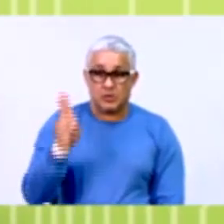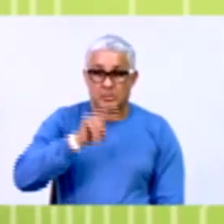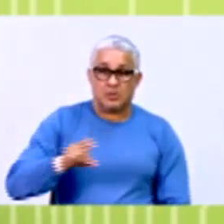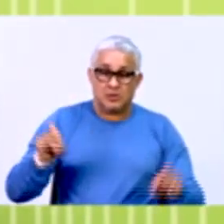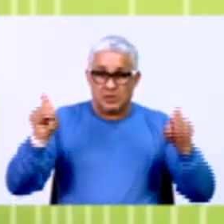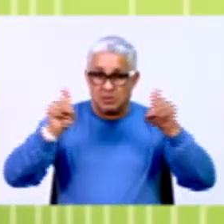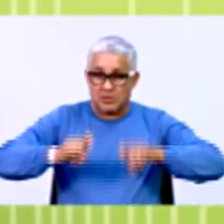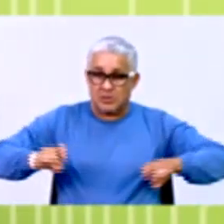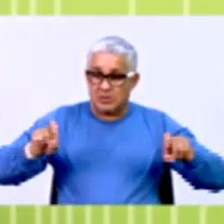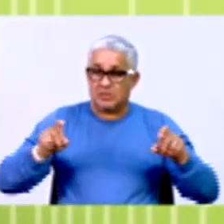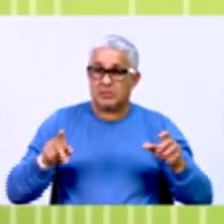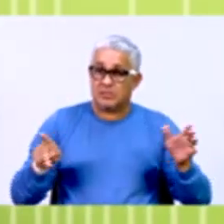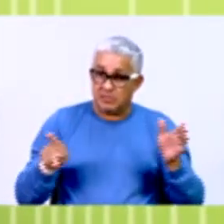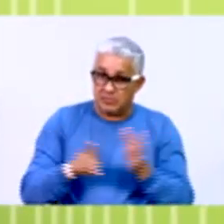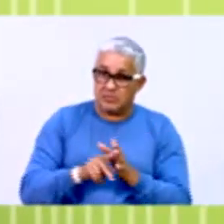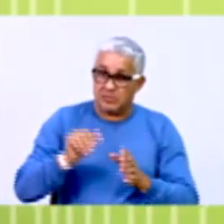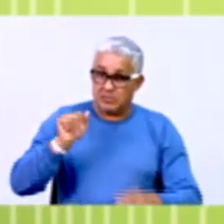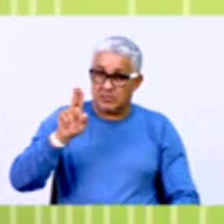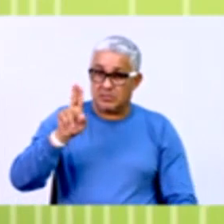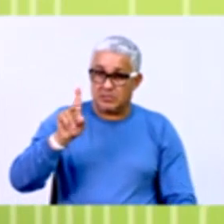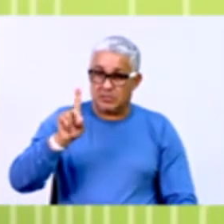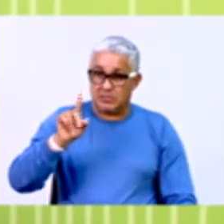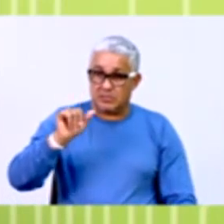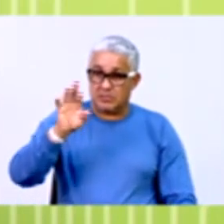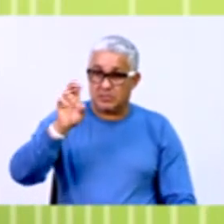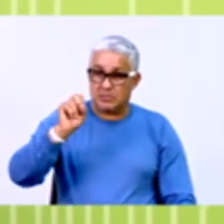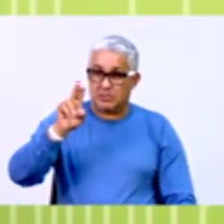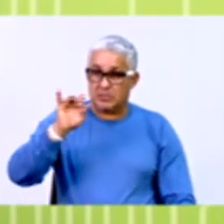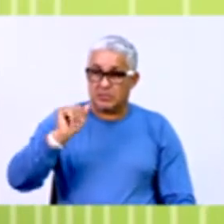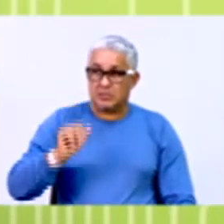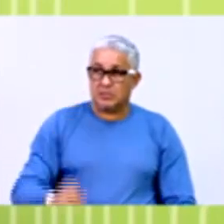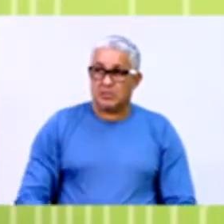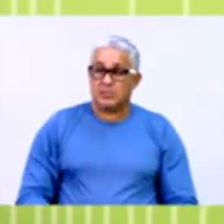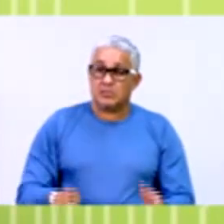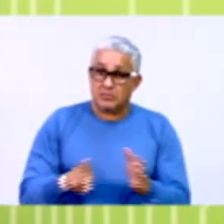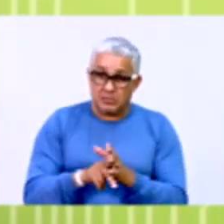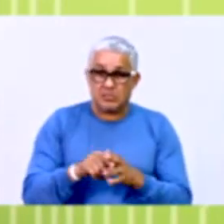computador para fazer auditoria, o próprio auditor